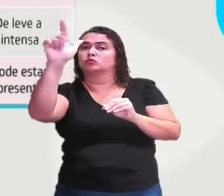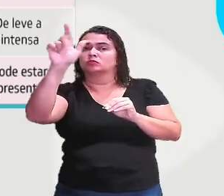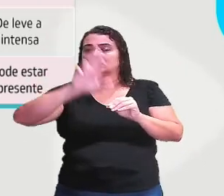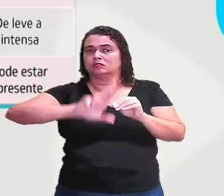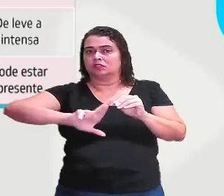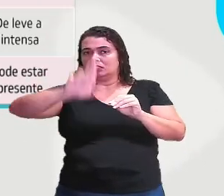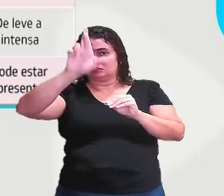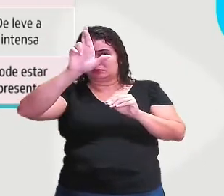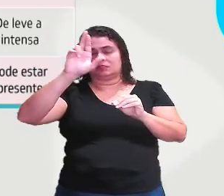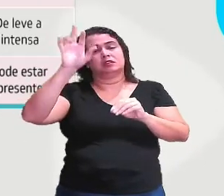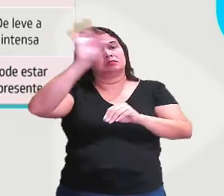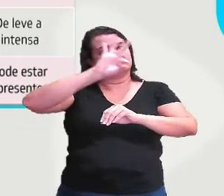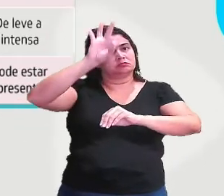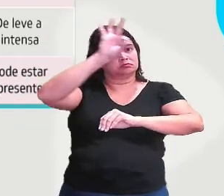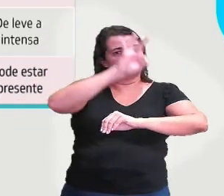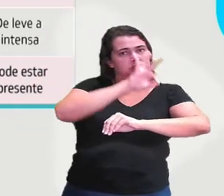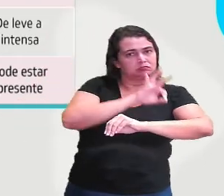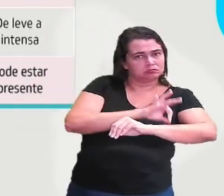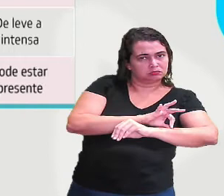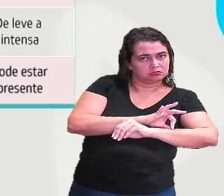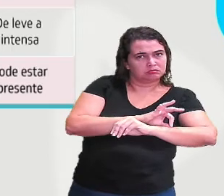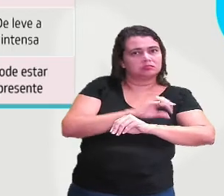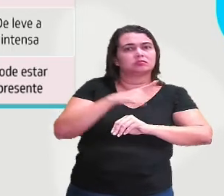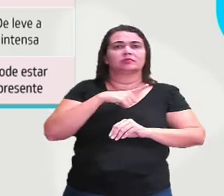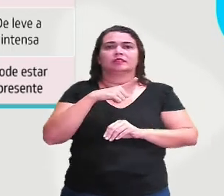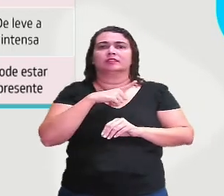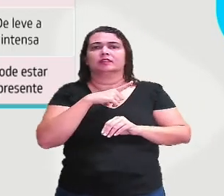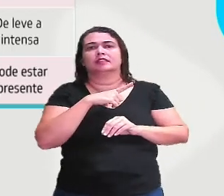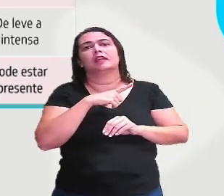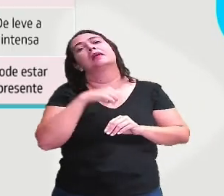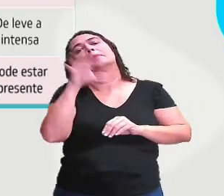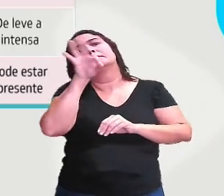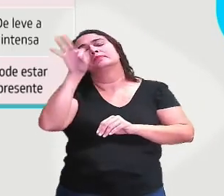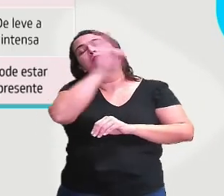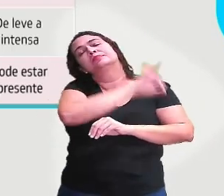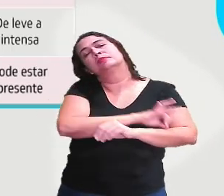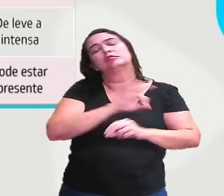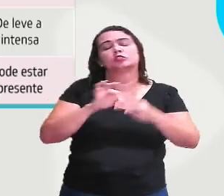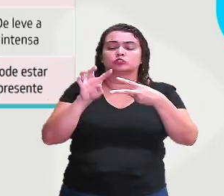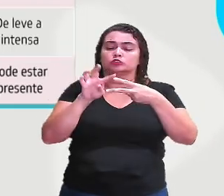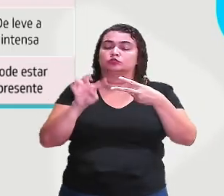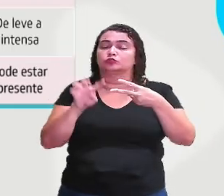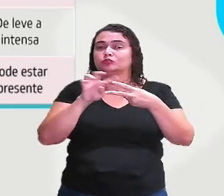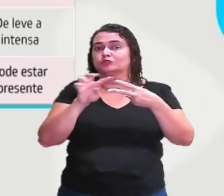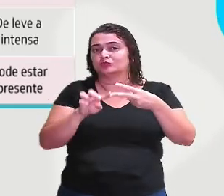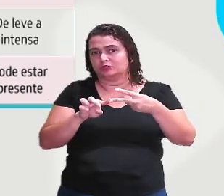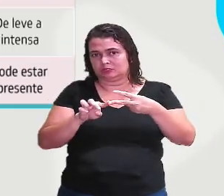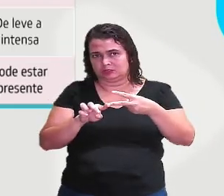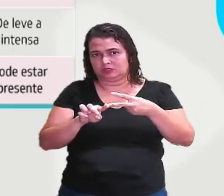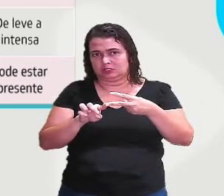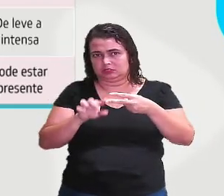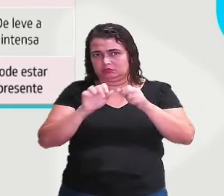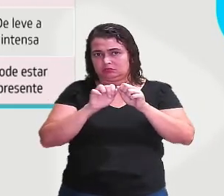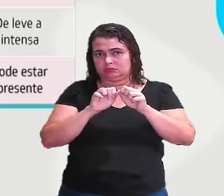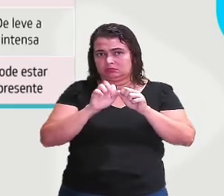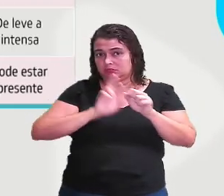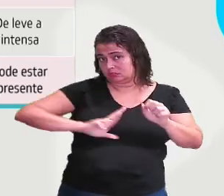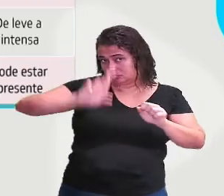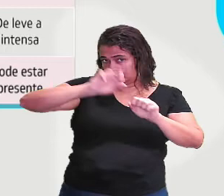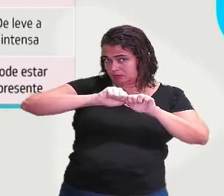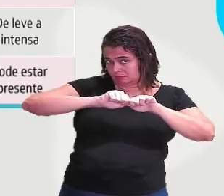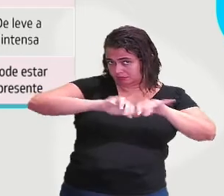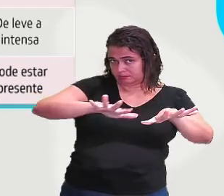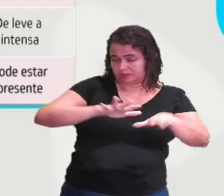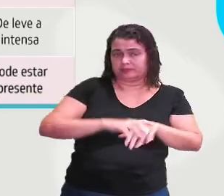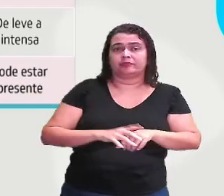vetor? Pode ser o Aedes aegypti ou Aedes albopictus, tá? E aí, chamando a atenção de vocês com relação à dengue.